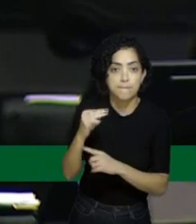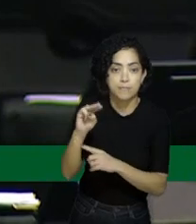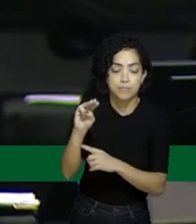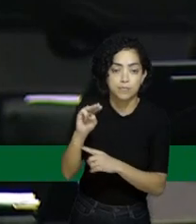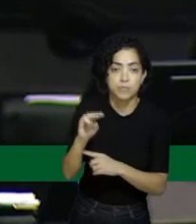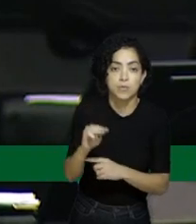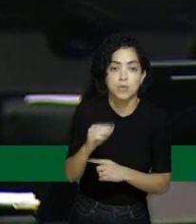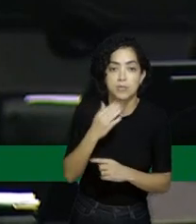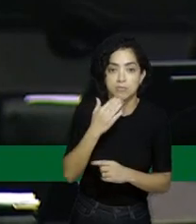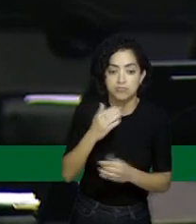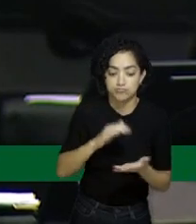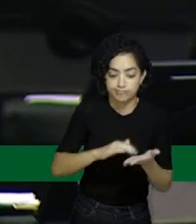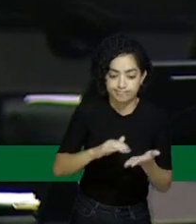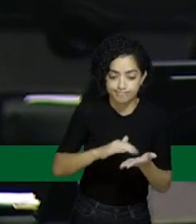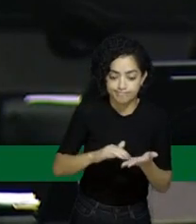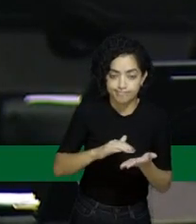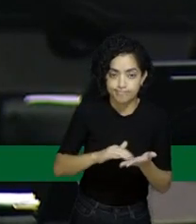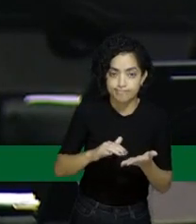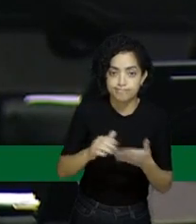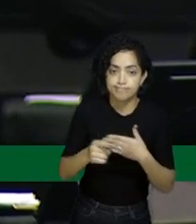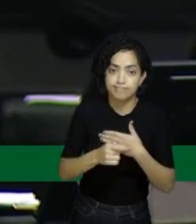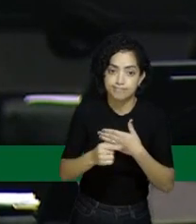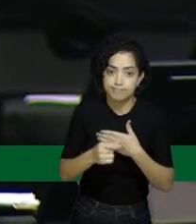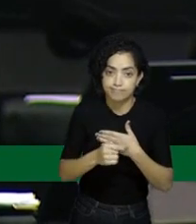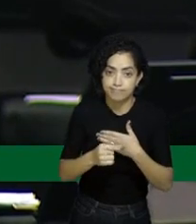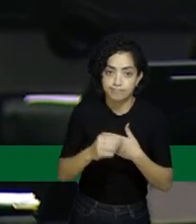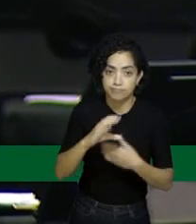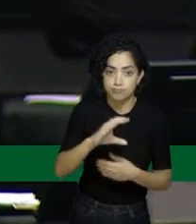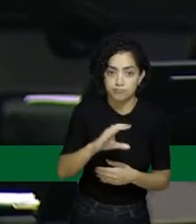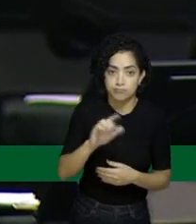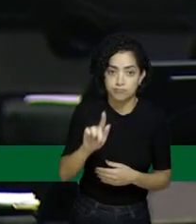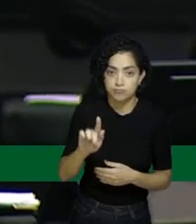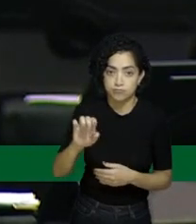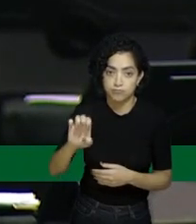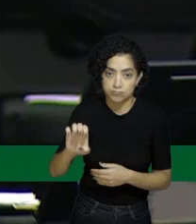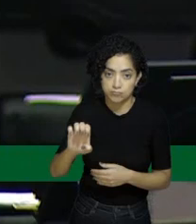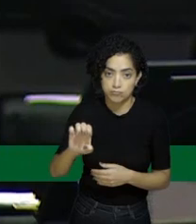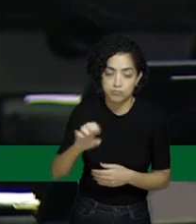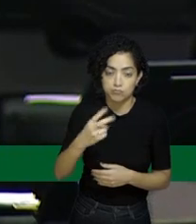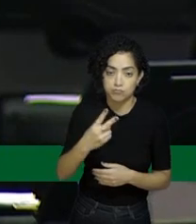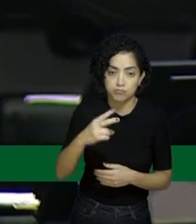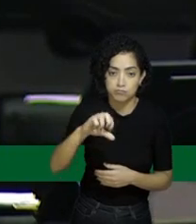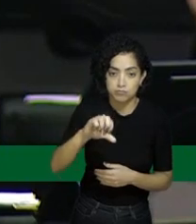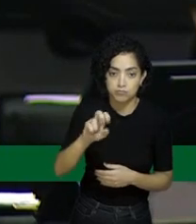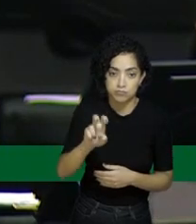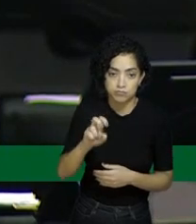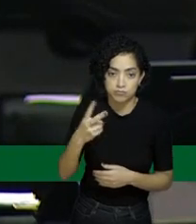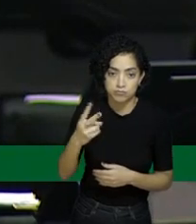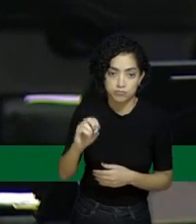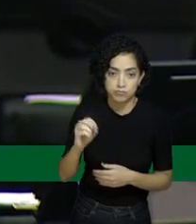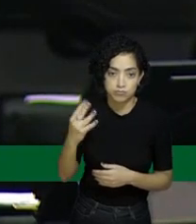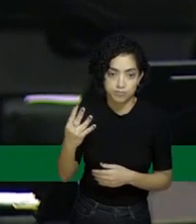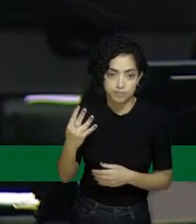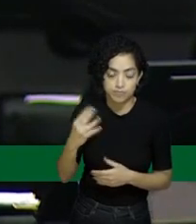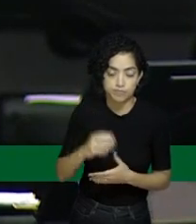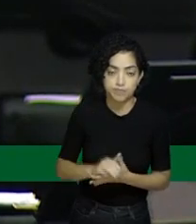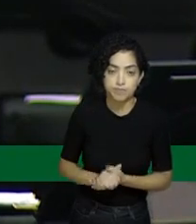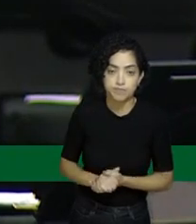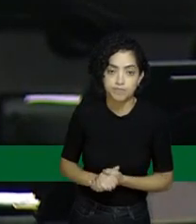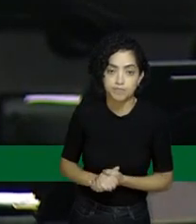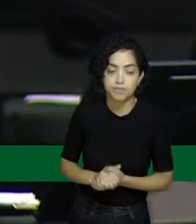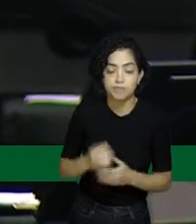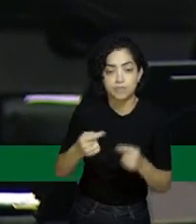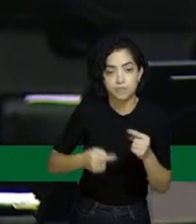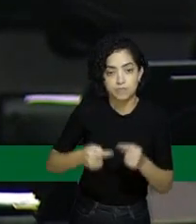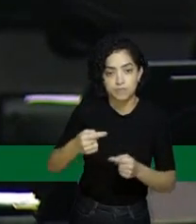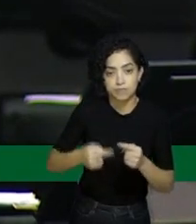Fazenda informações acerca da CGE número 295/2024, em discussão. Não havendo quem